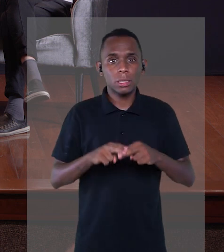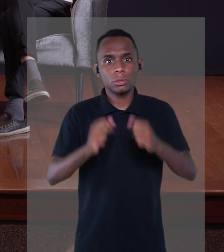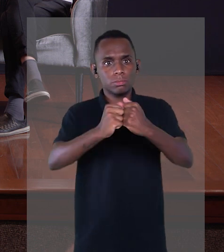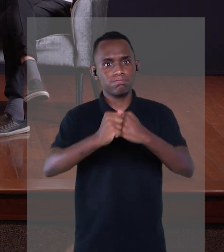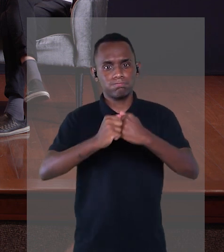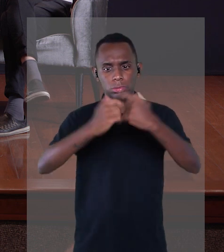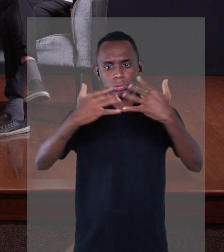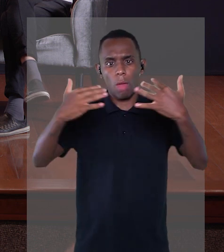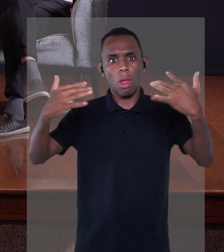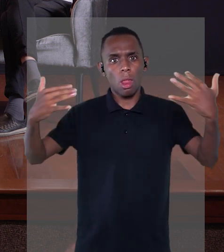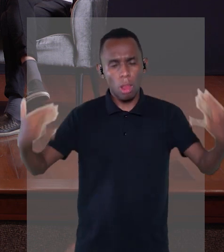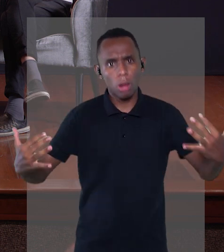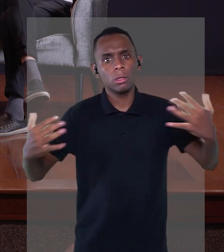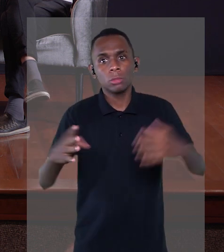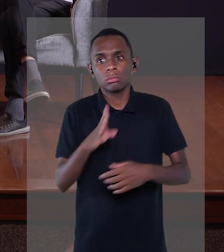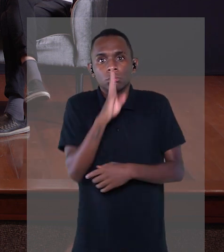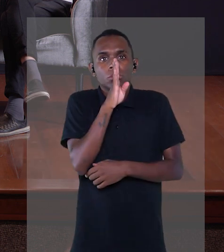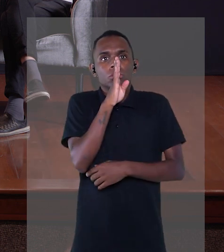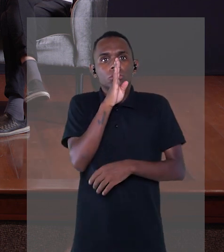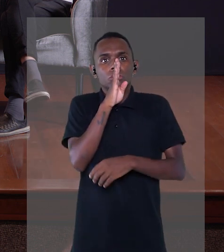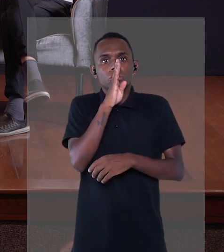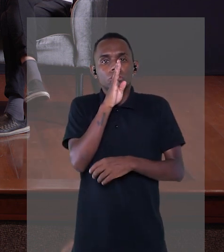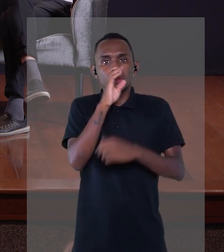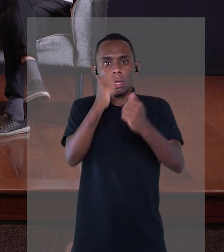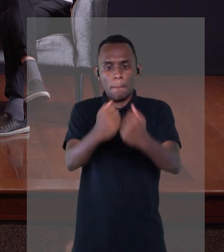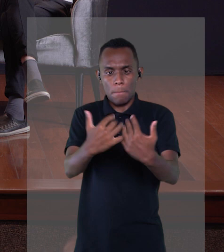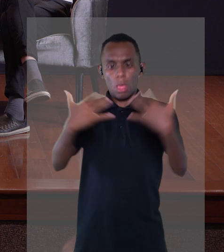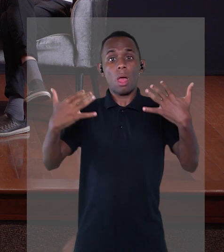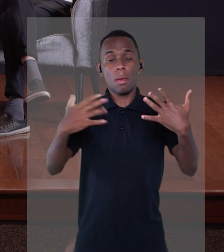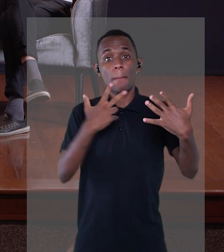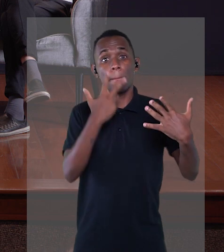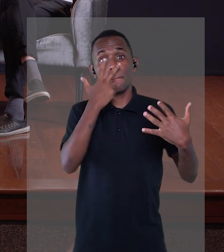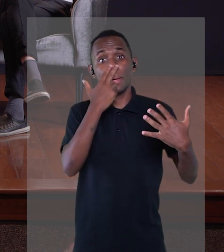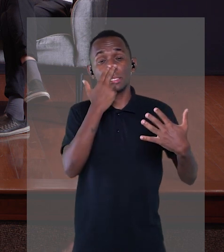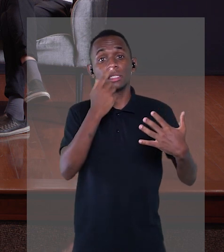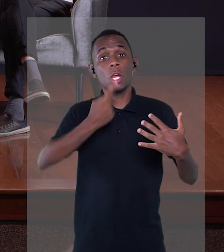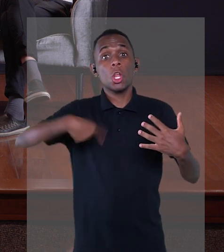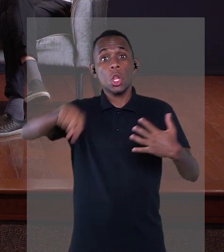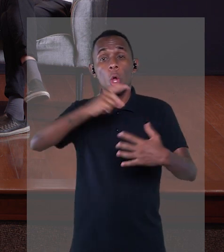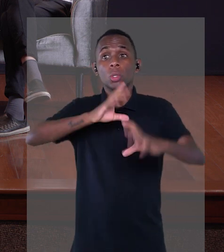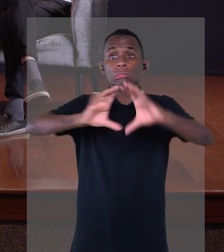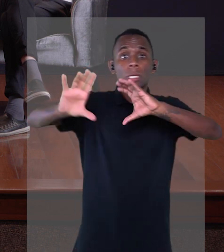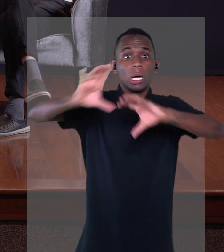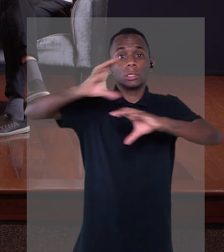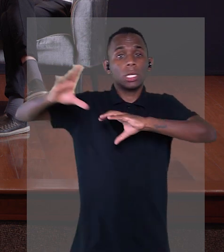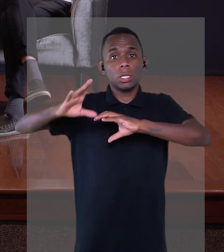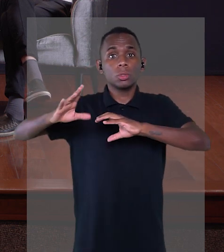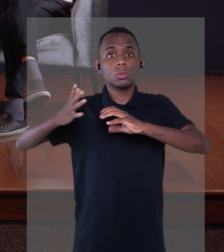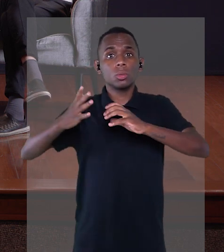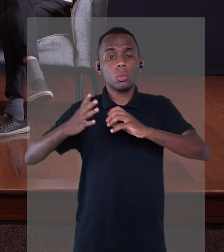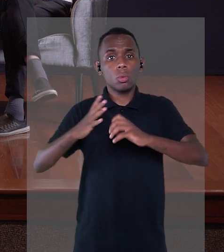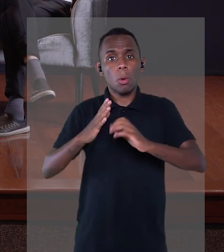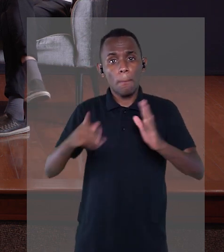auditório lotado, fazendo um silêncio, parecia que a gente estava cantando uma missa, né, do